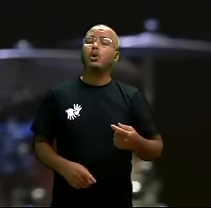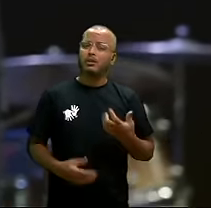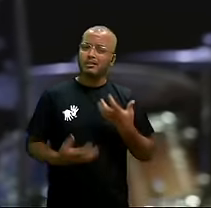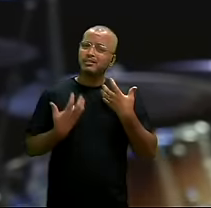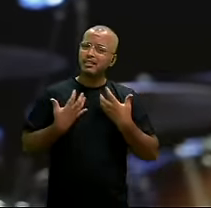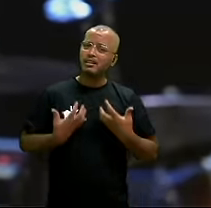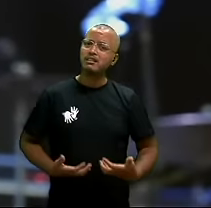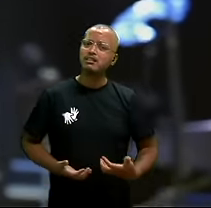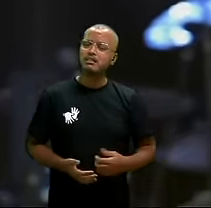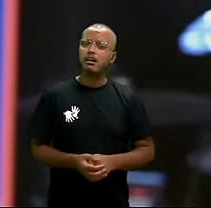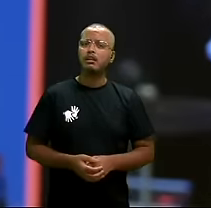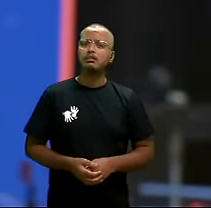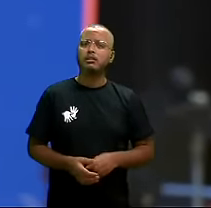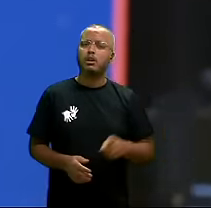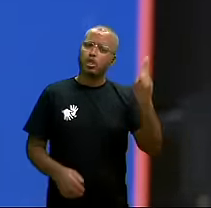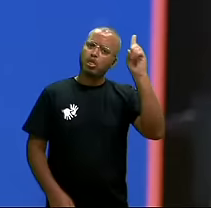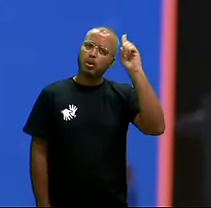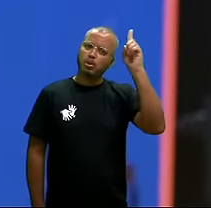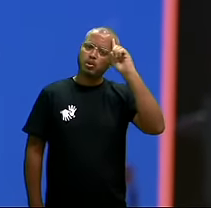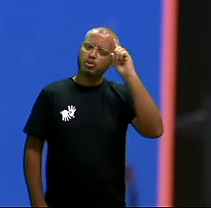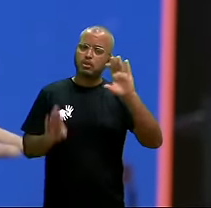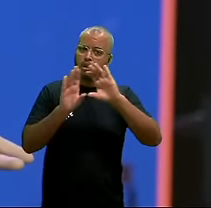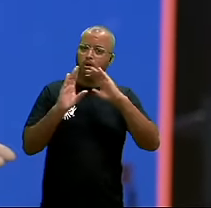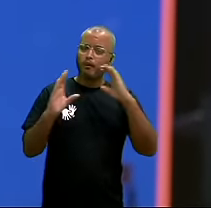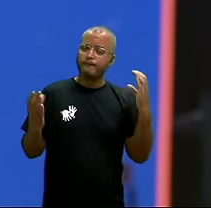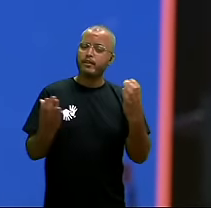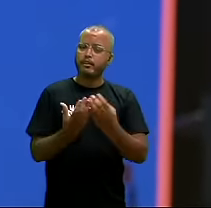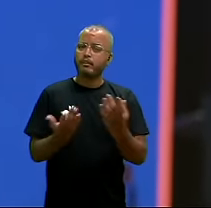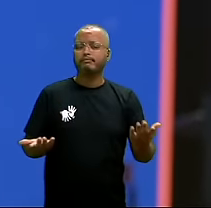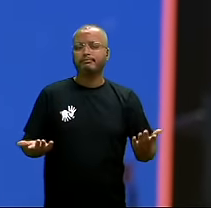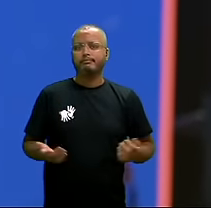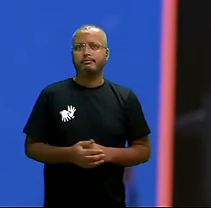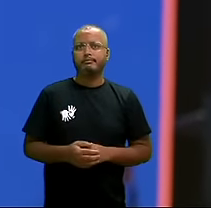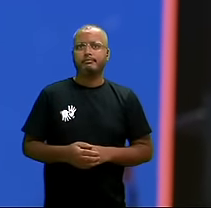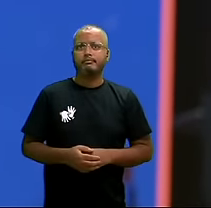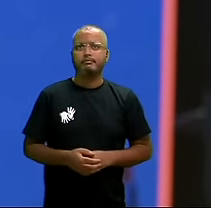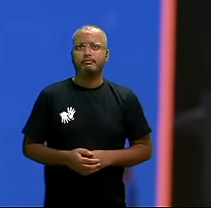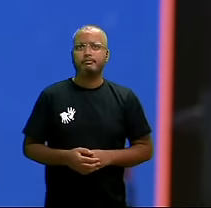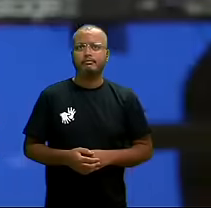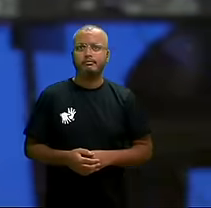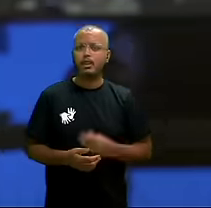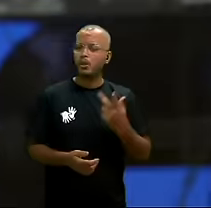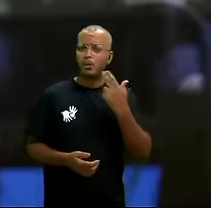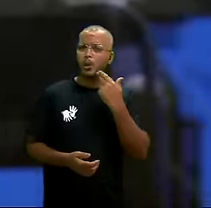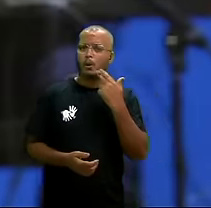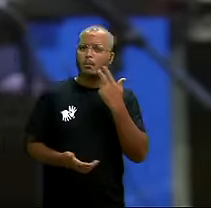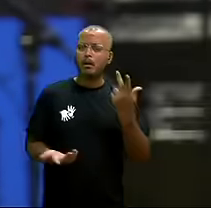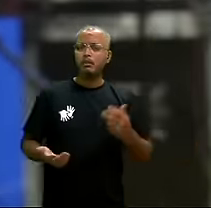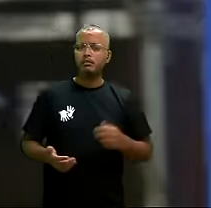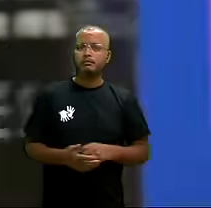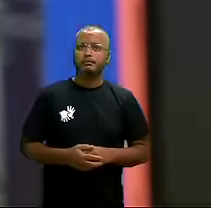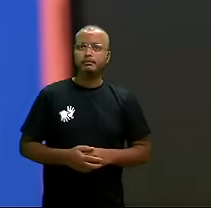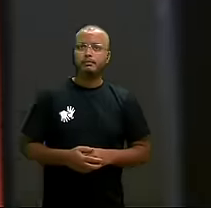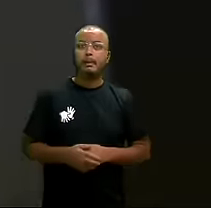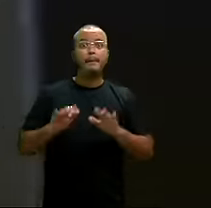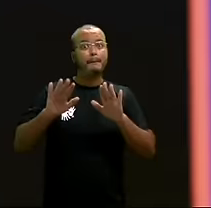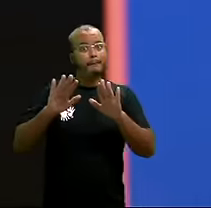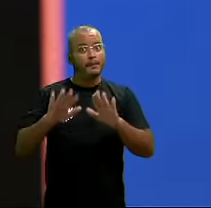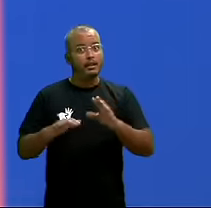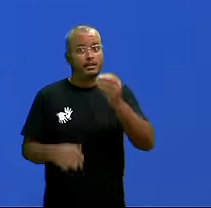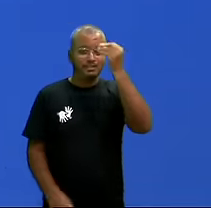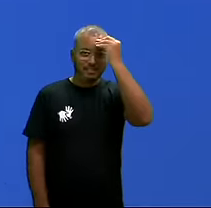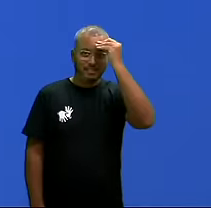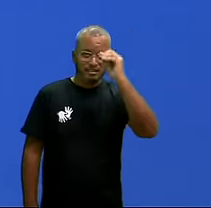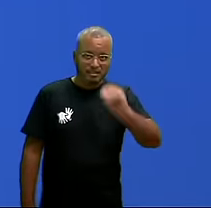Você não... Ah, não, pastor, essa igreja é maravilhosa. Eu sei, mas vamos lá. É normal. Não é normal desistir por causa de